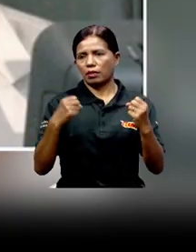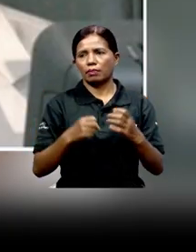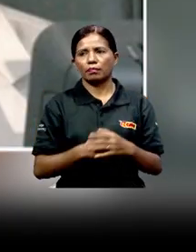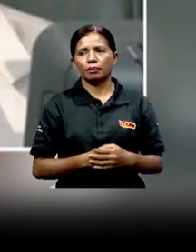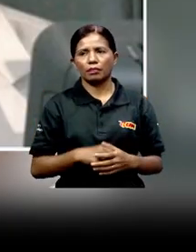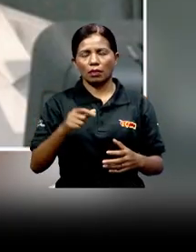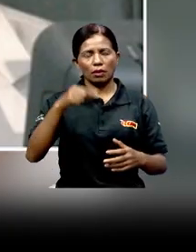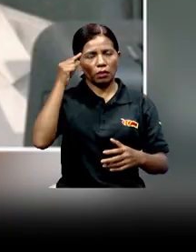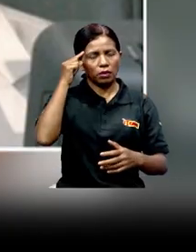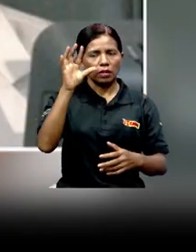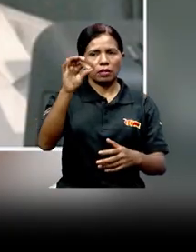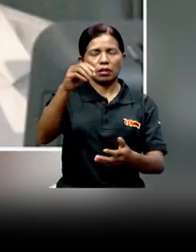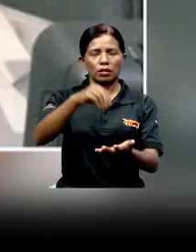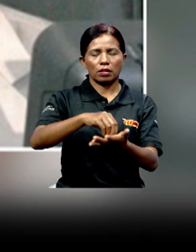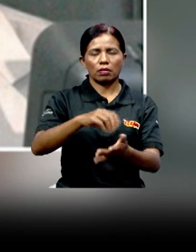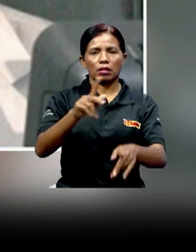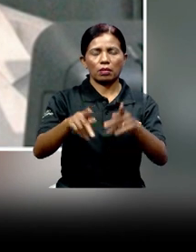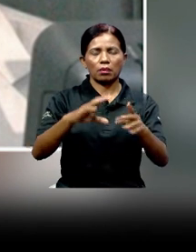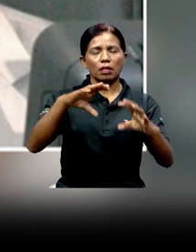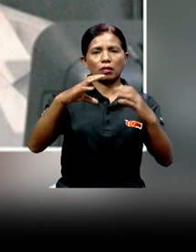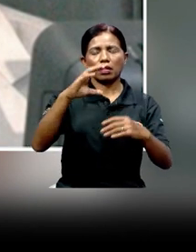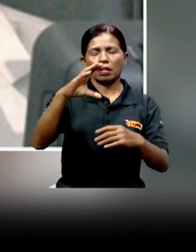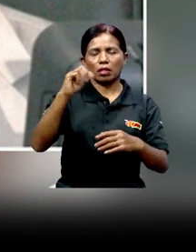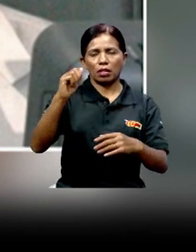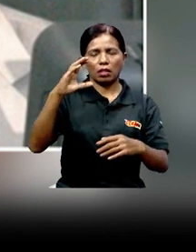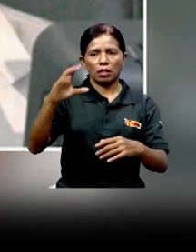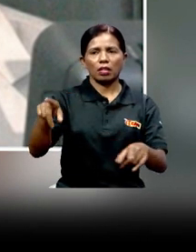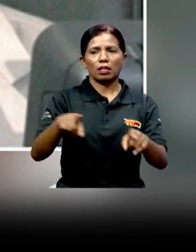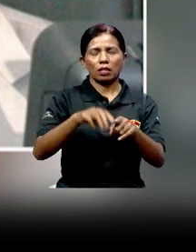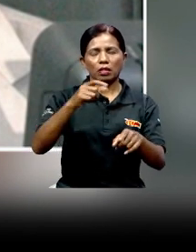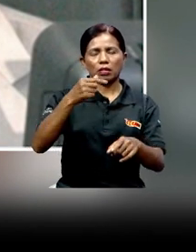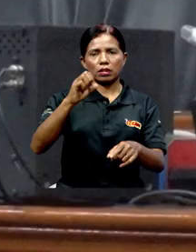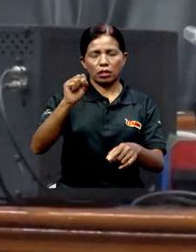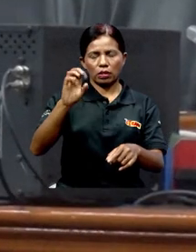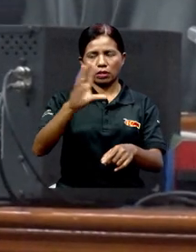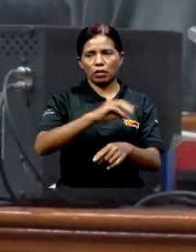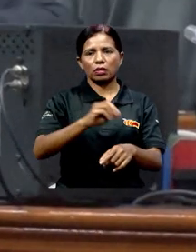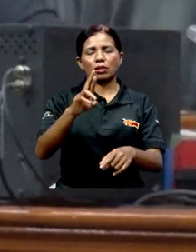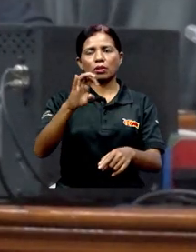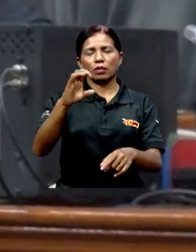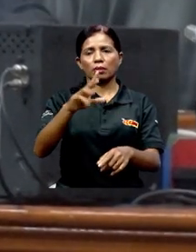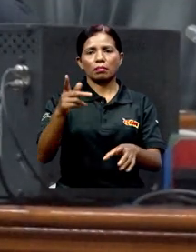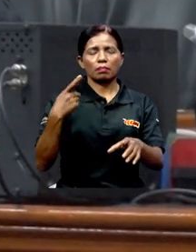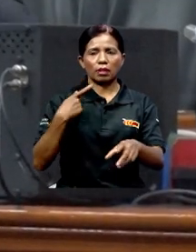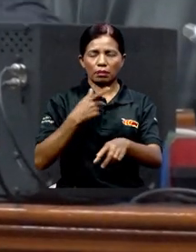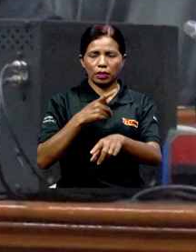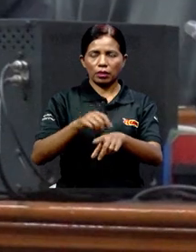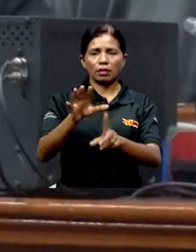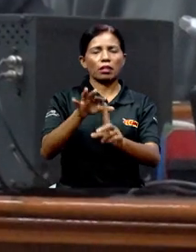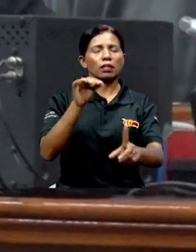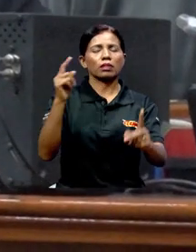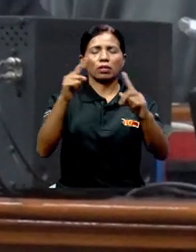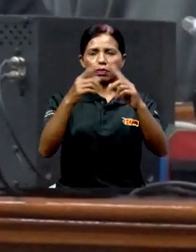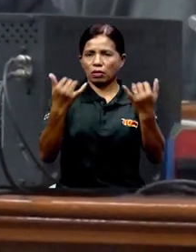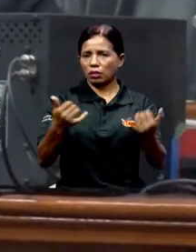Antesnya gubernur dah siap propoin kandidatu ba komisari Foncac Hanesan Sergio Ornai no Rui Pereira ba Parlamento Nasional atual eleição mai beto